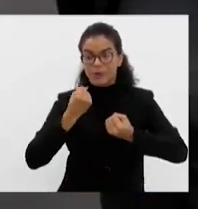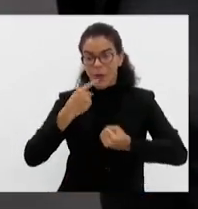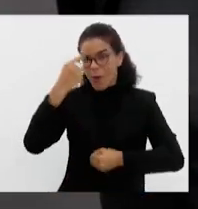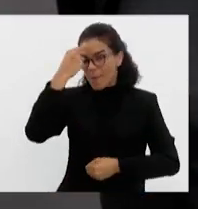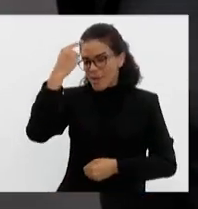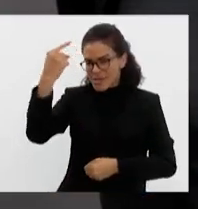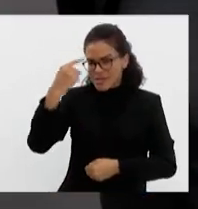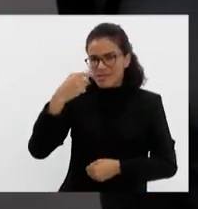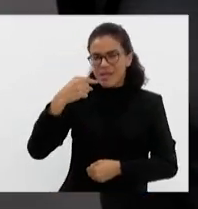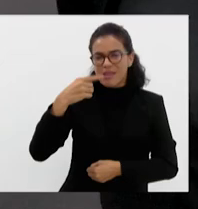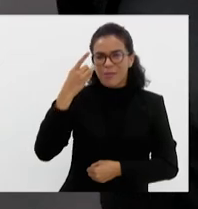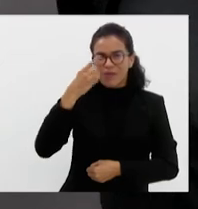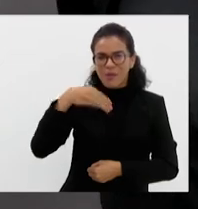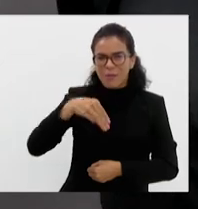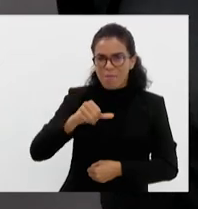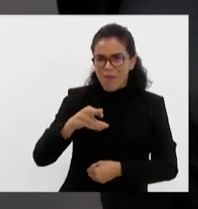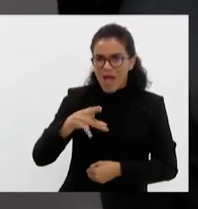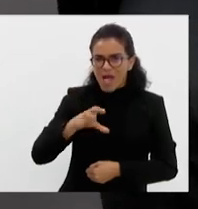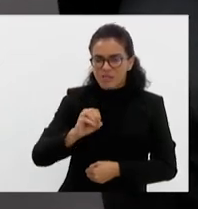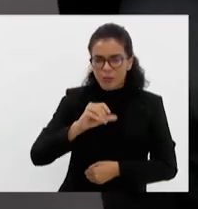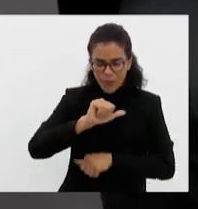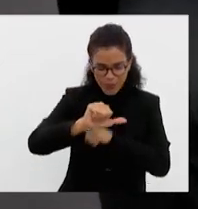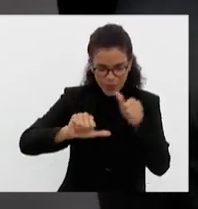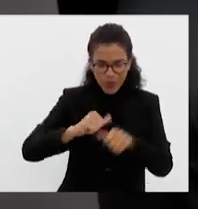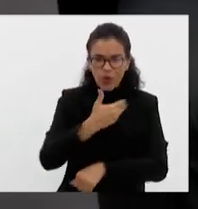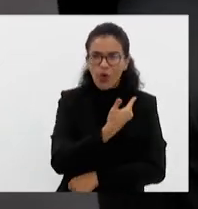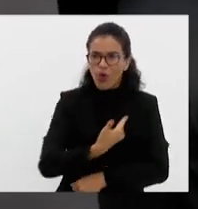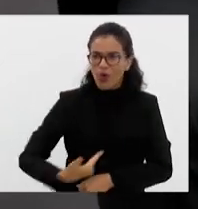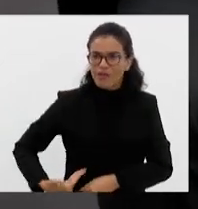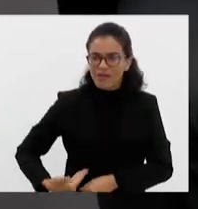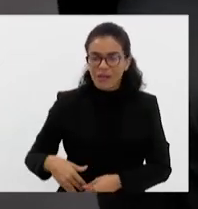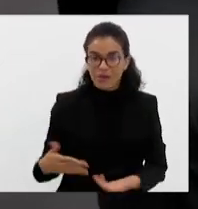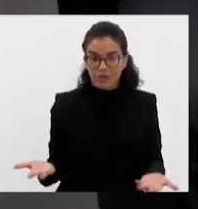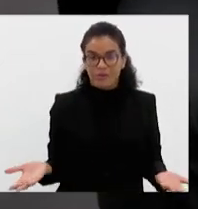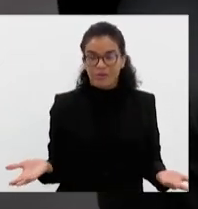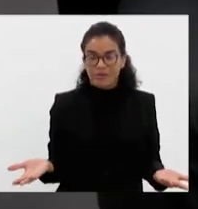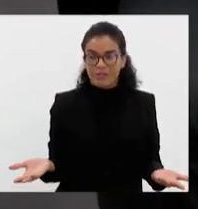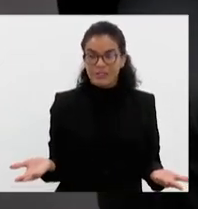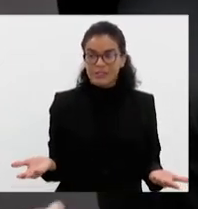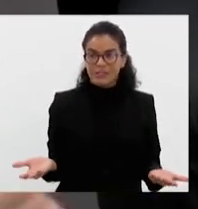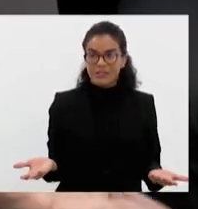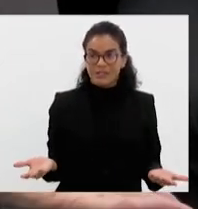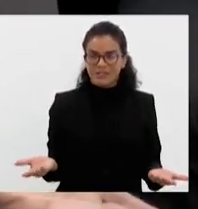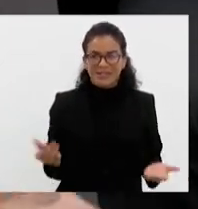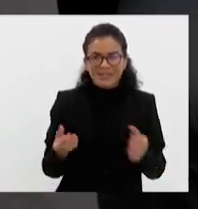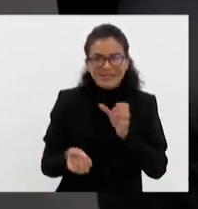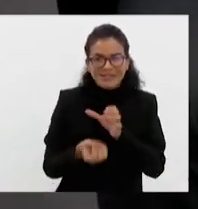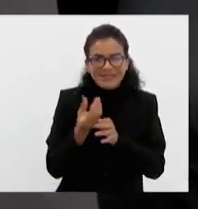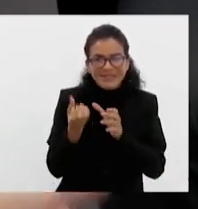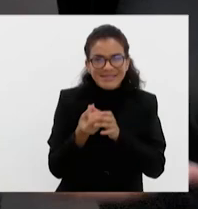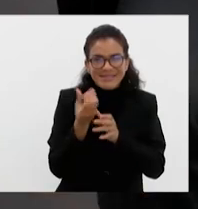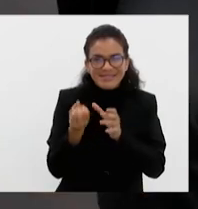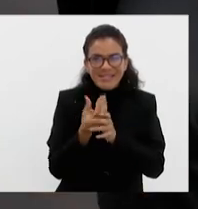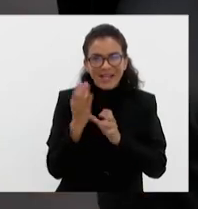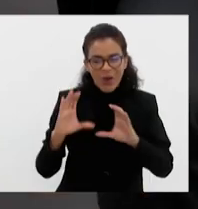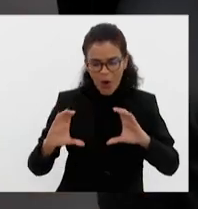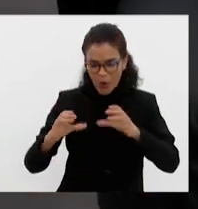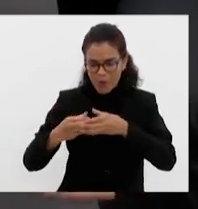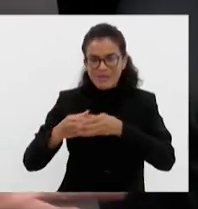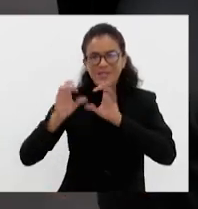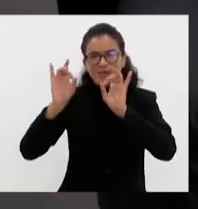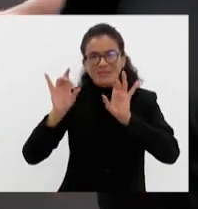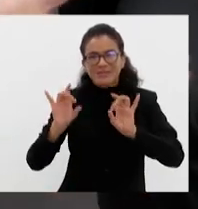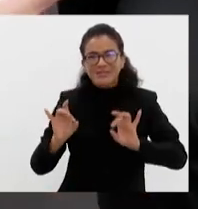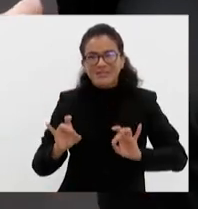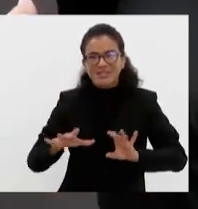deputado Márcio Gualberto tinha virado governador do Estado. Ele está criando uma comissão especial